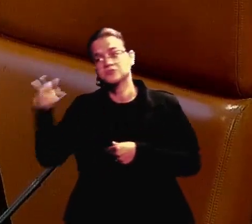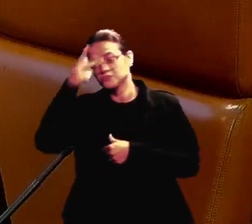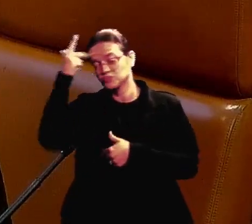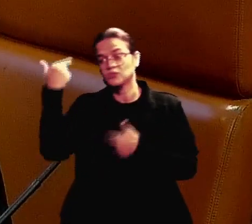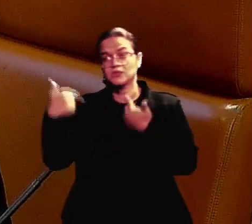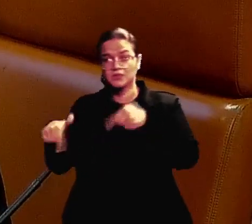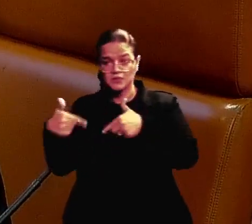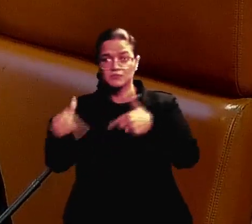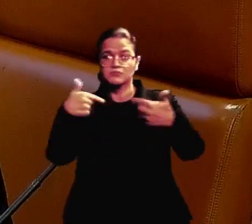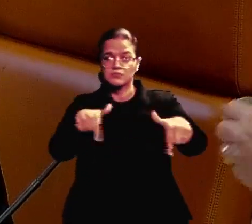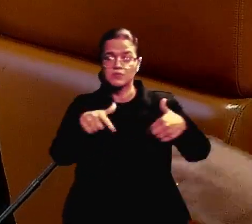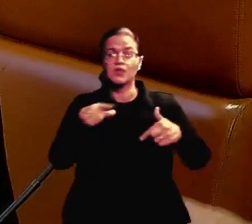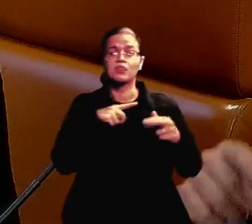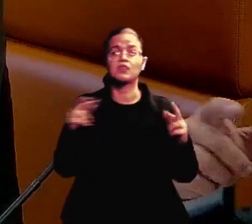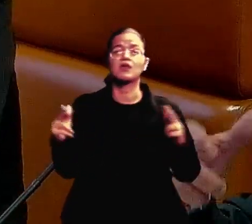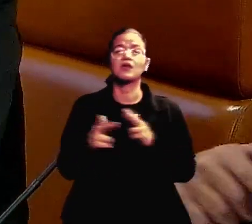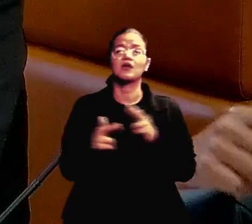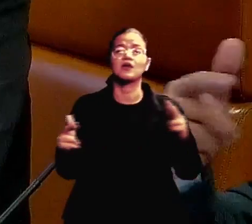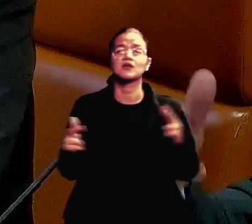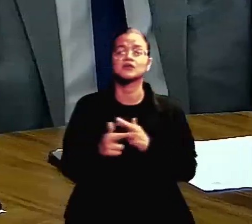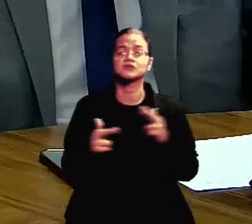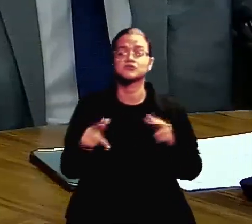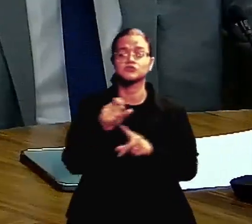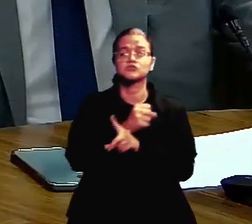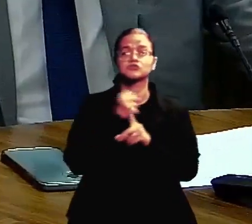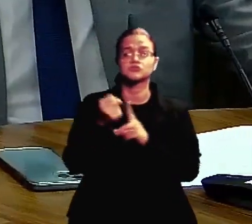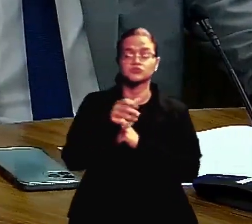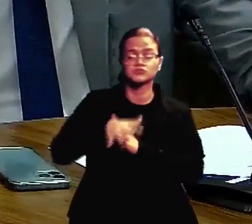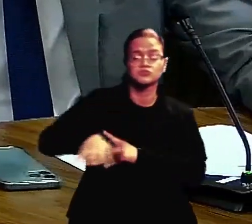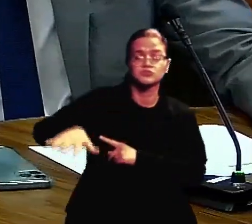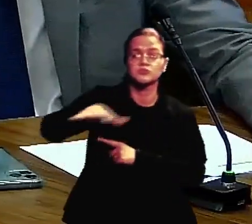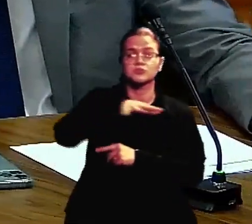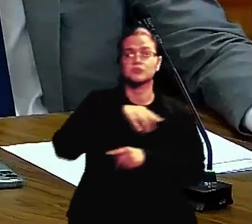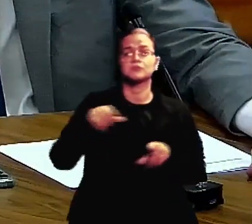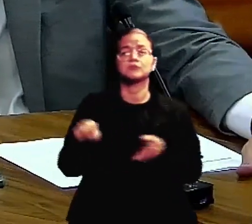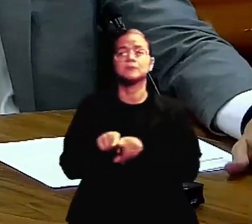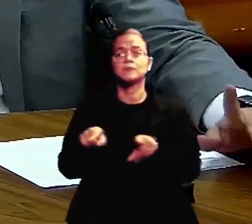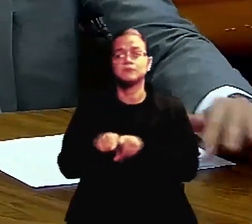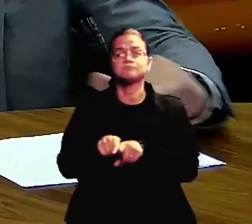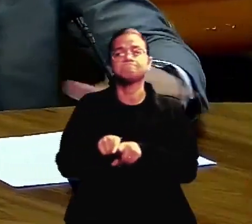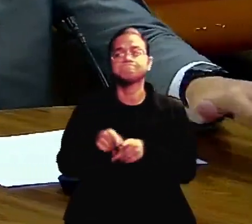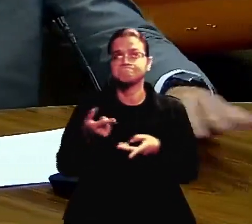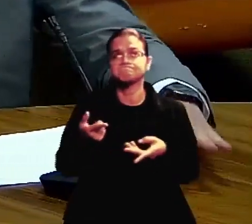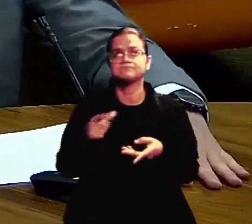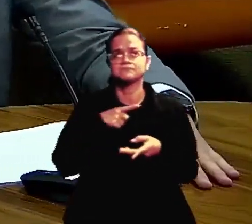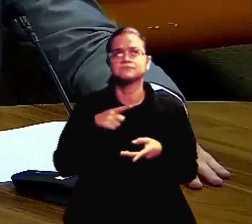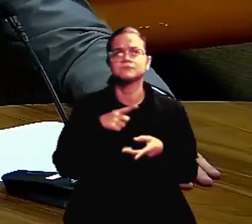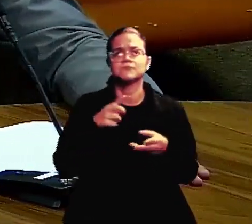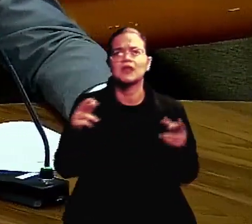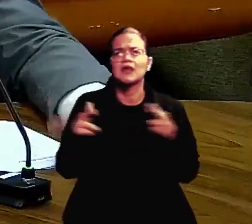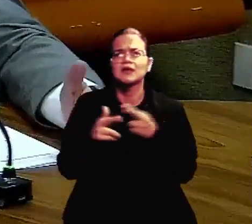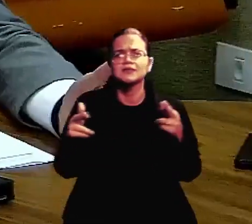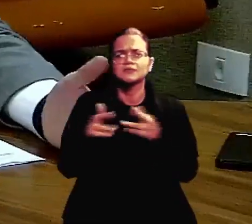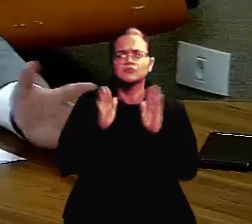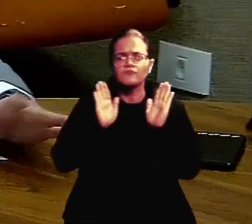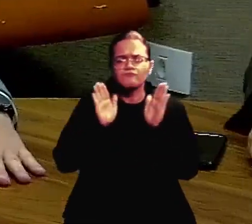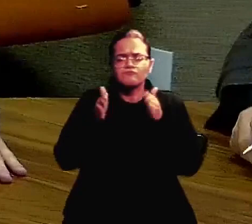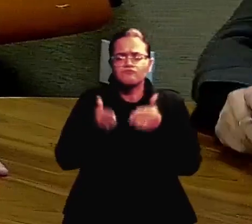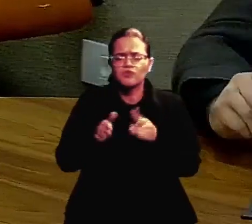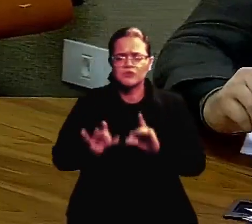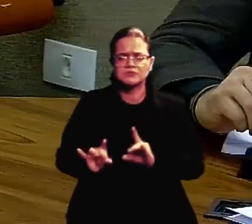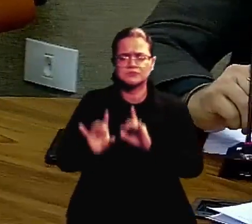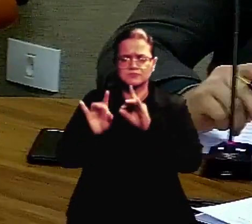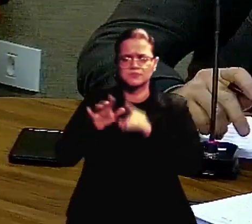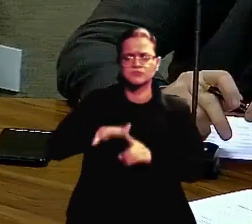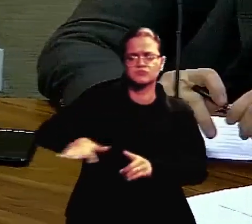serviço público que têm um relacionamento com a sociedade também muito, eu diria assim, muito especial,